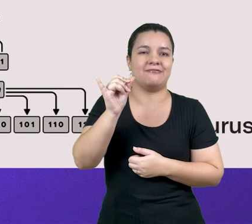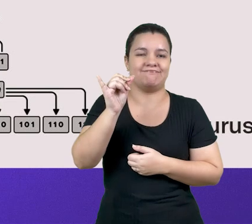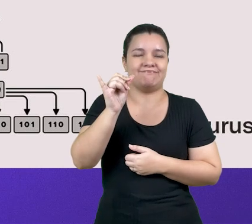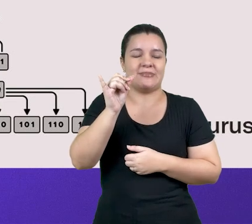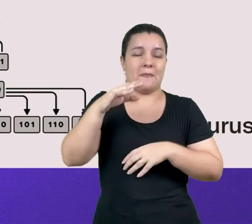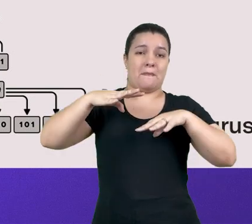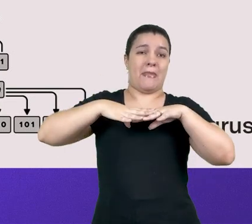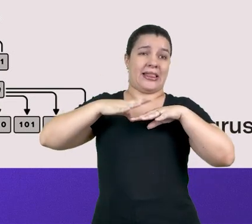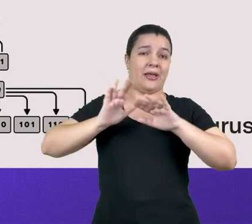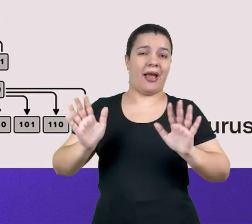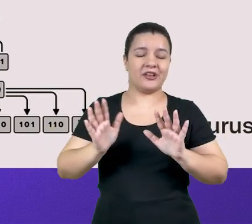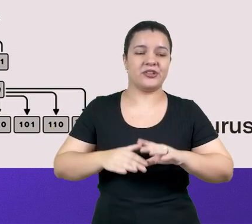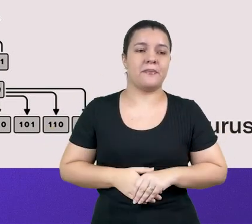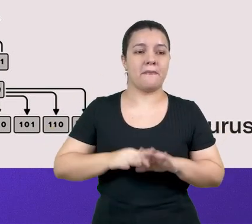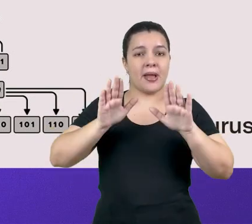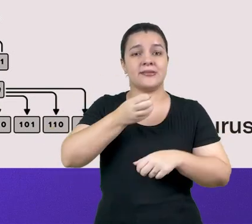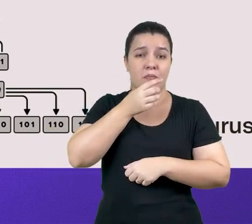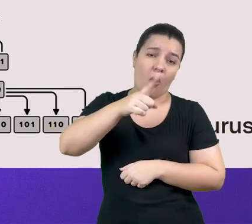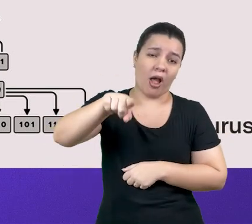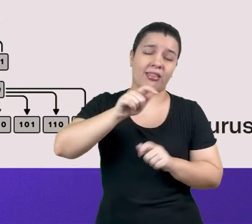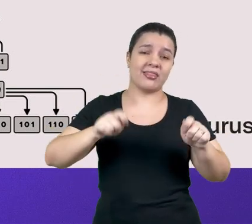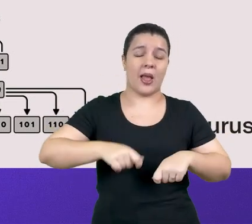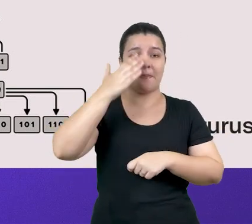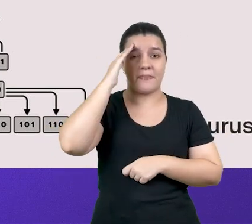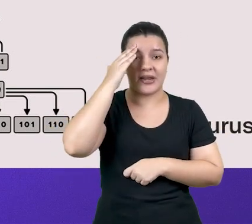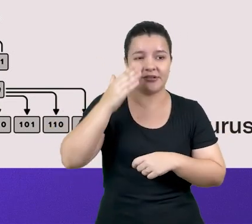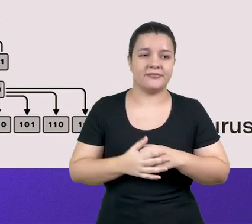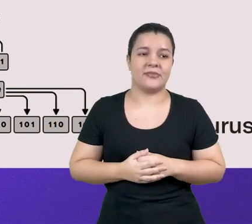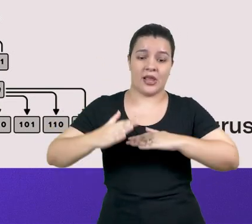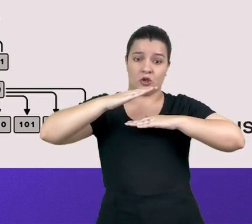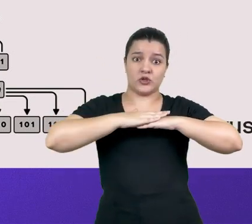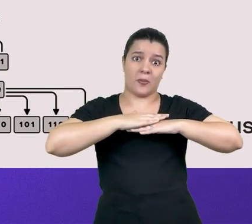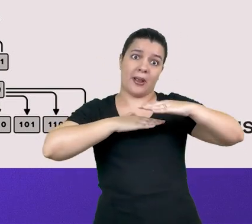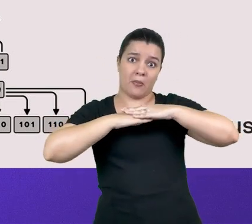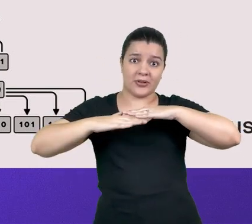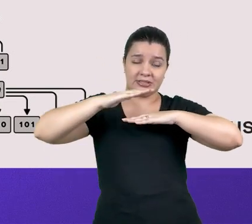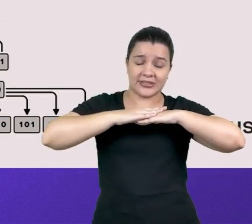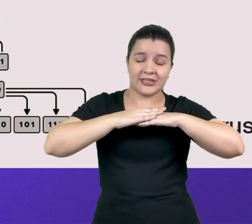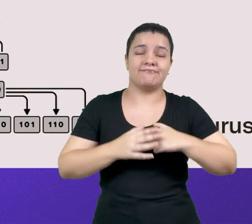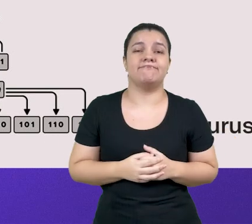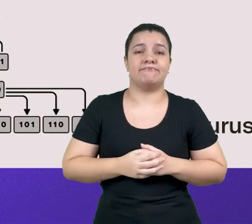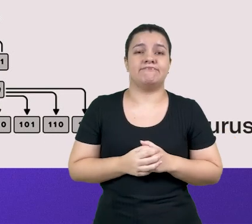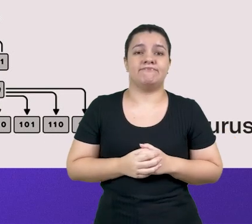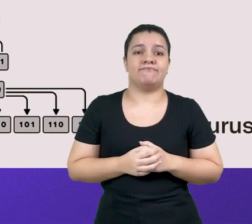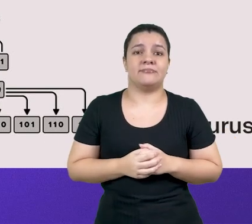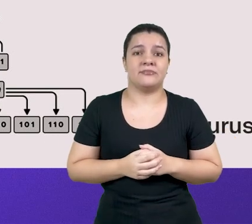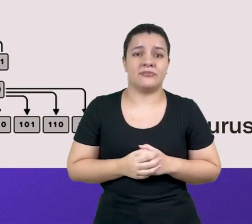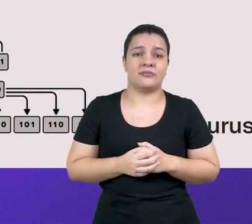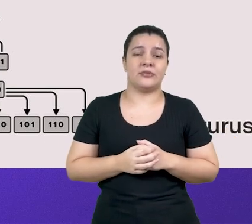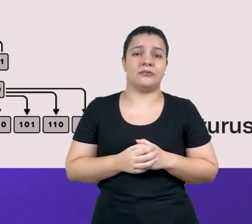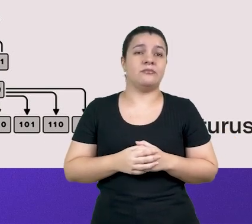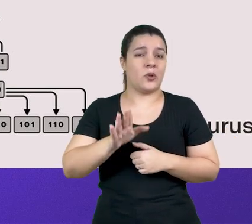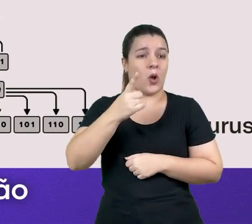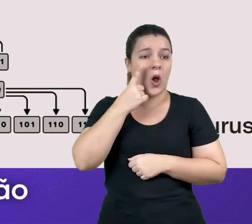uma formulação matemática tão exata, mas que serve para a gente entender. A superposição ela vem